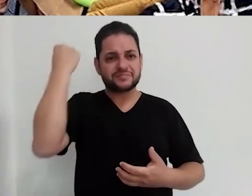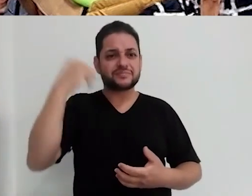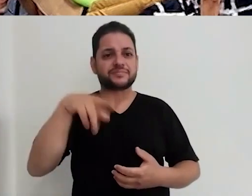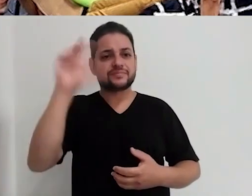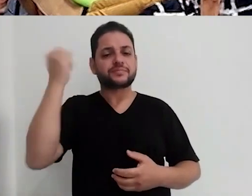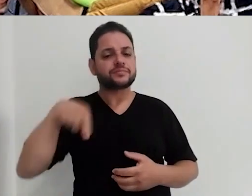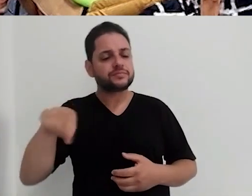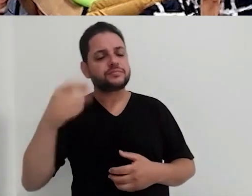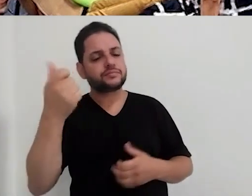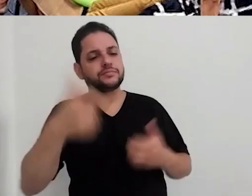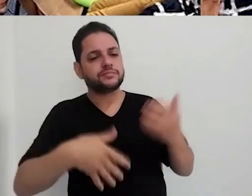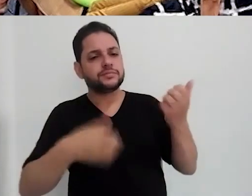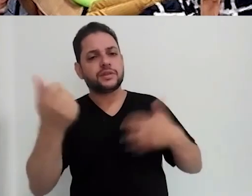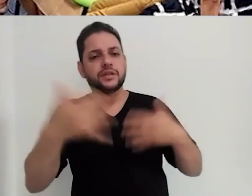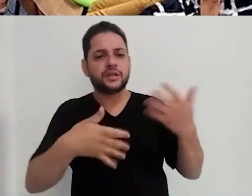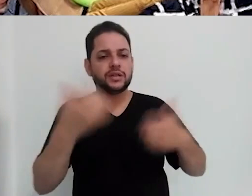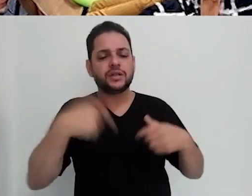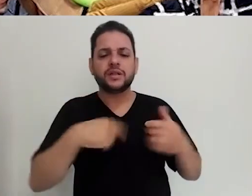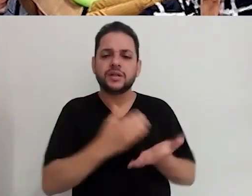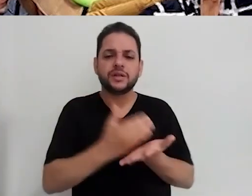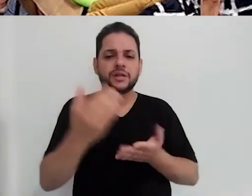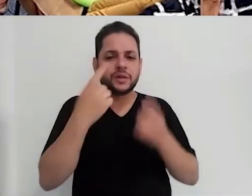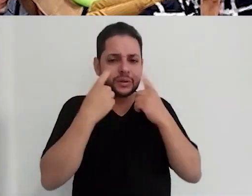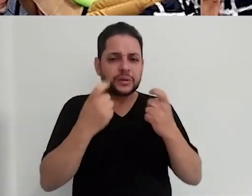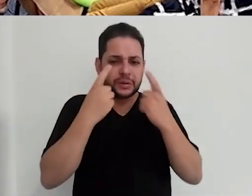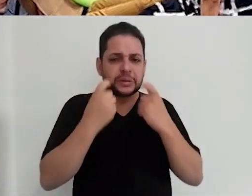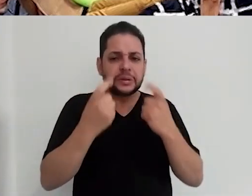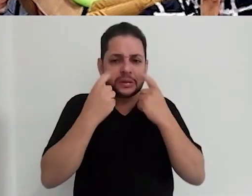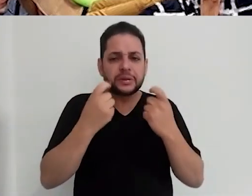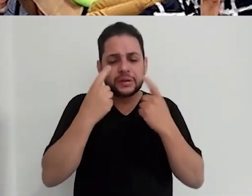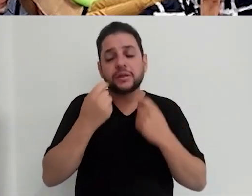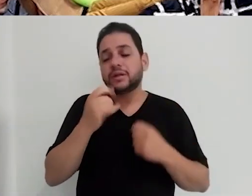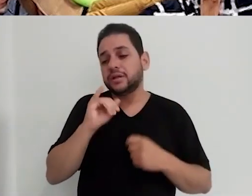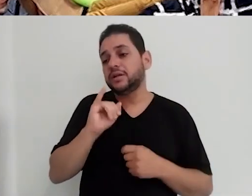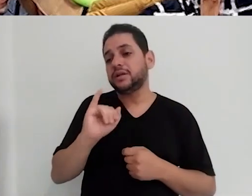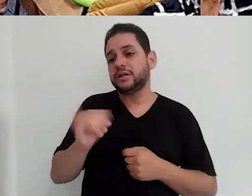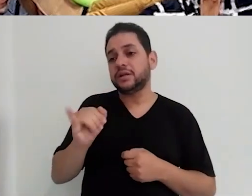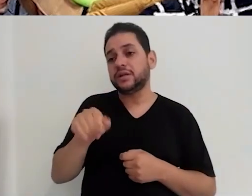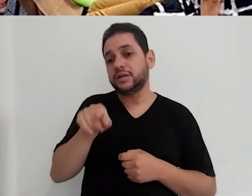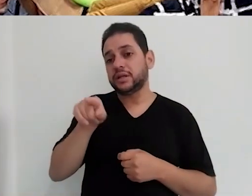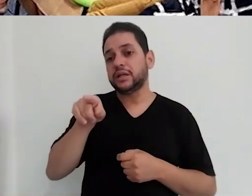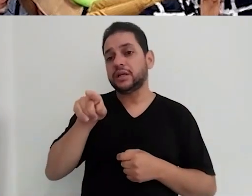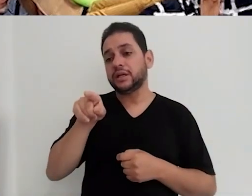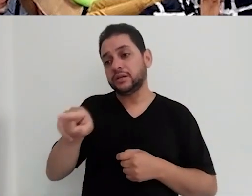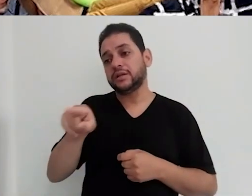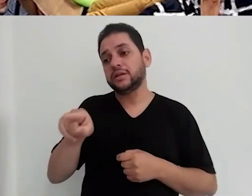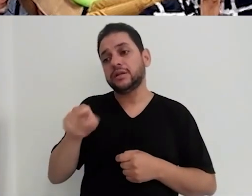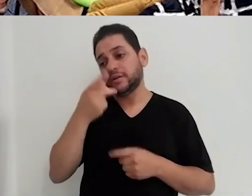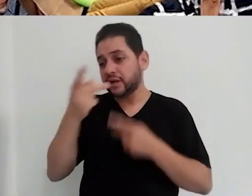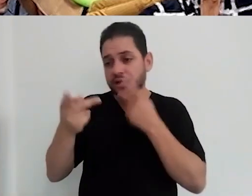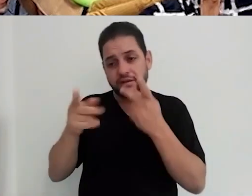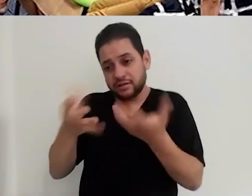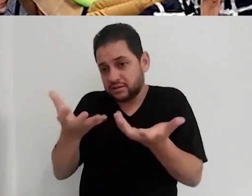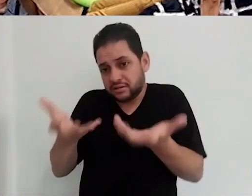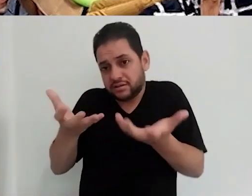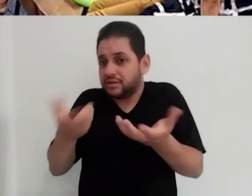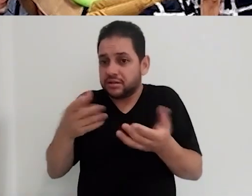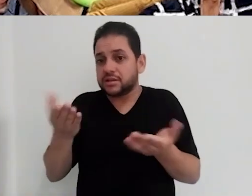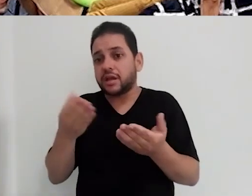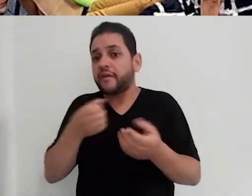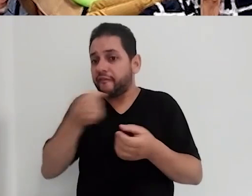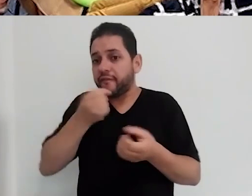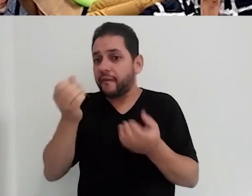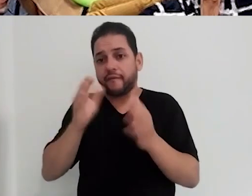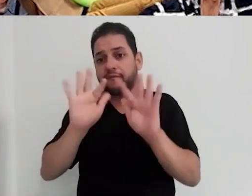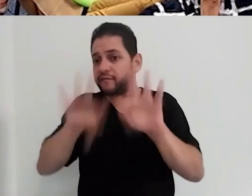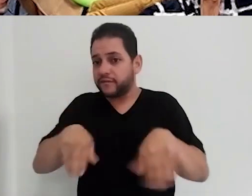falar e imediatamente ele começou a chorar. E aí eu falei para ele, olha, Ari, você fala o que você quiser, se você quiser encerrar a entrevista, você encerra,